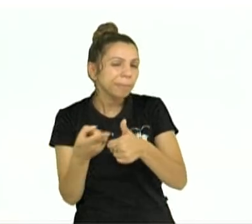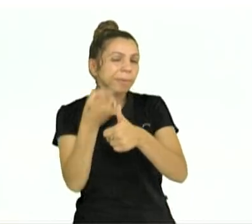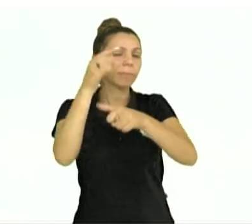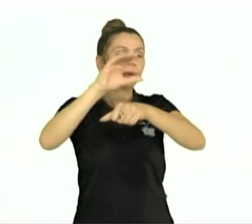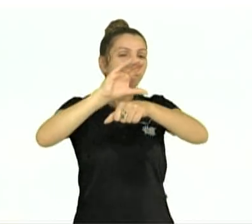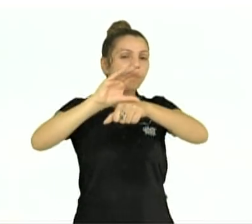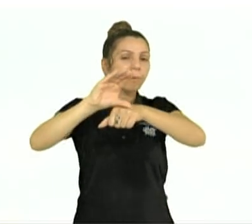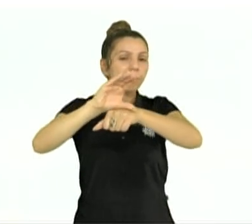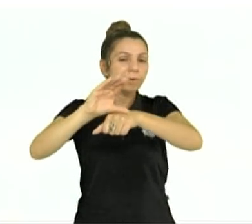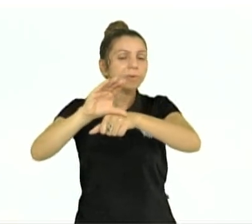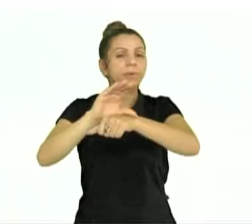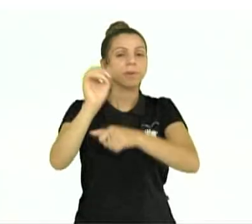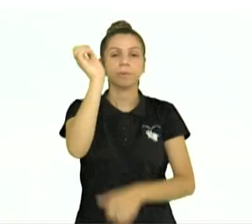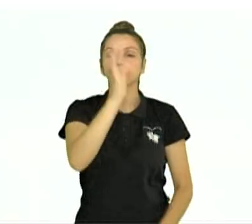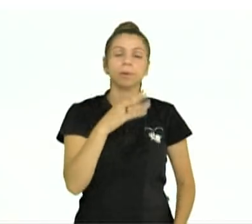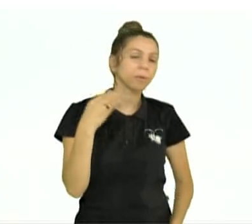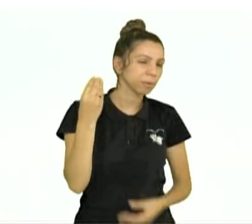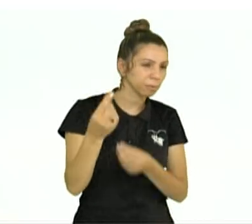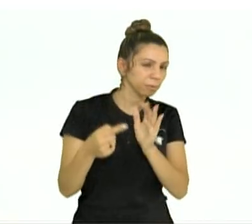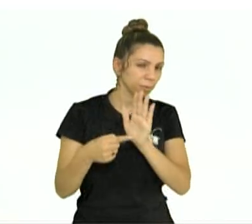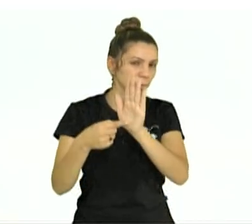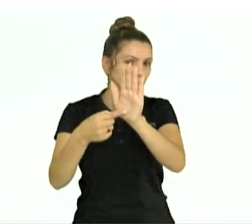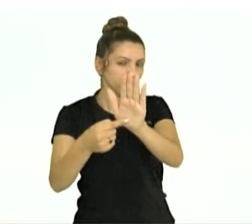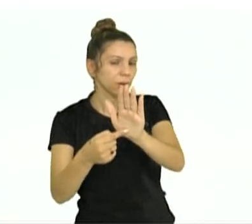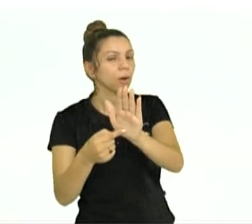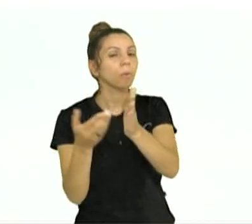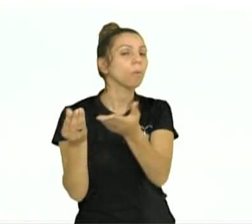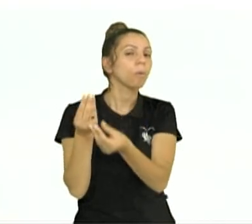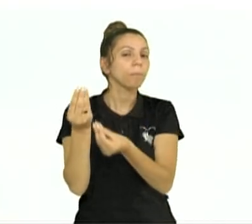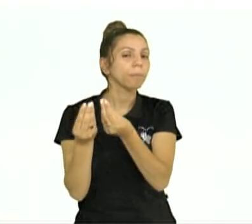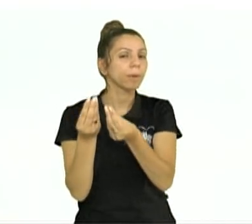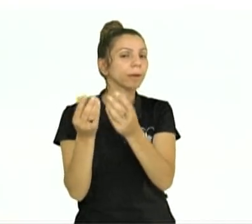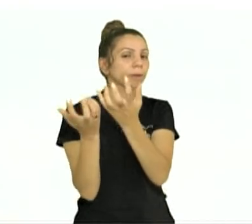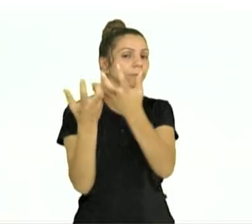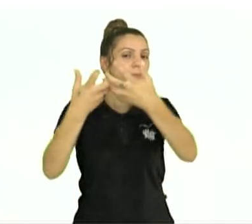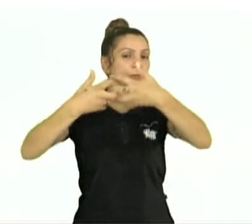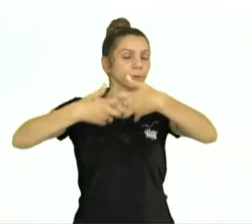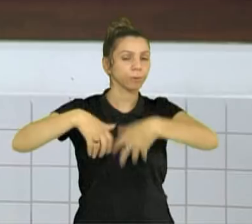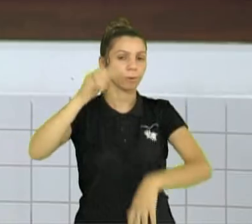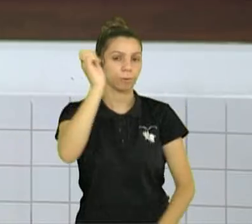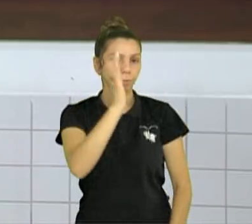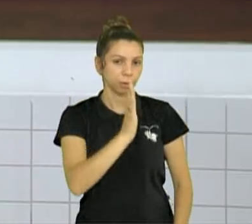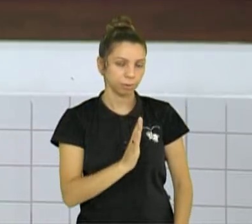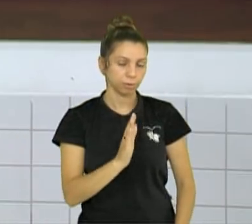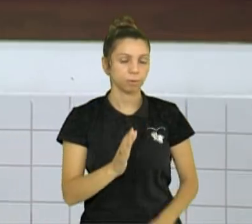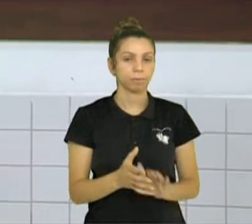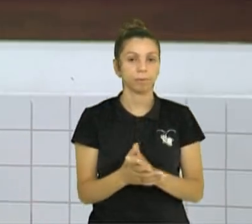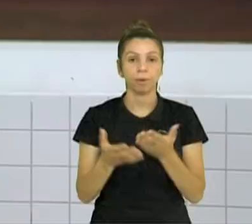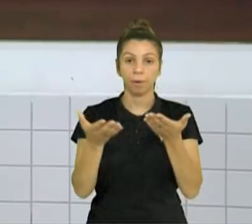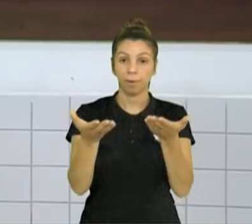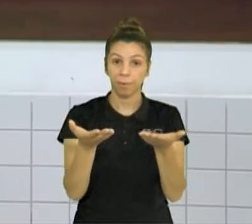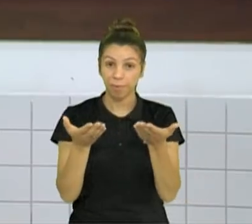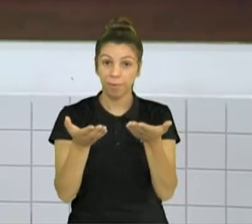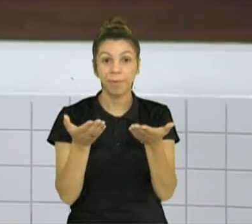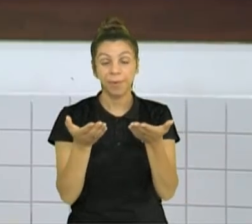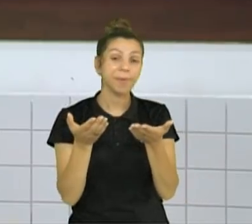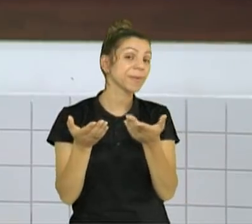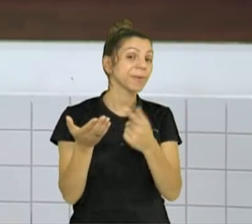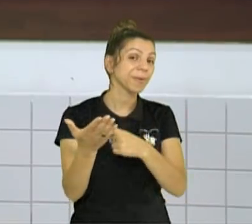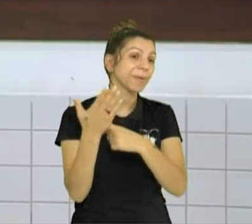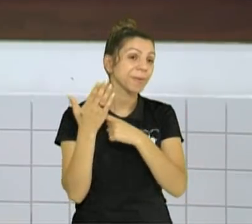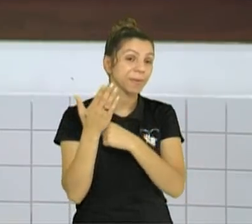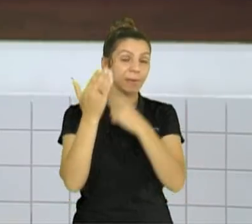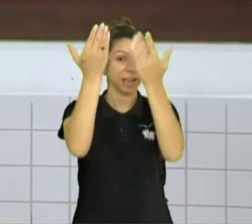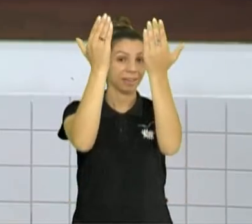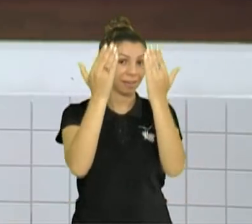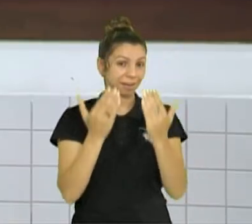essa divisão dos poderes no Brasil. Agora, então, já começamos falando de Brasil, gostaria de convidar vocês a me ajudar nessa